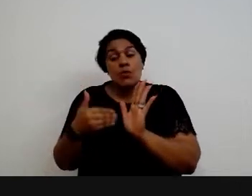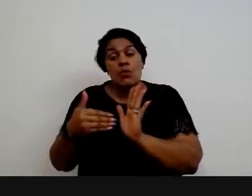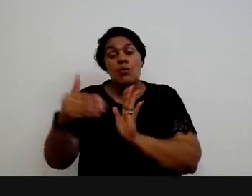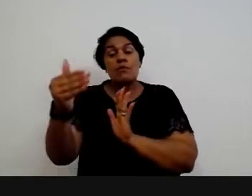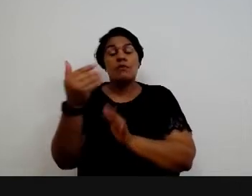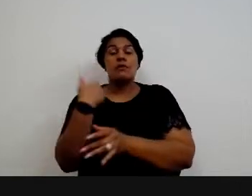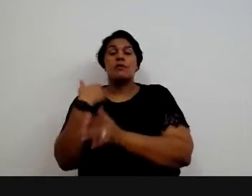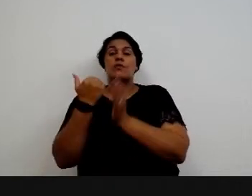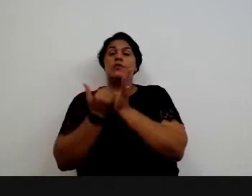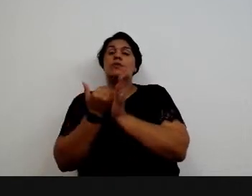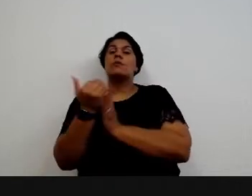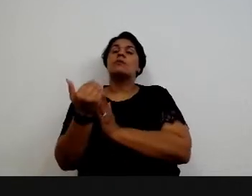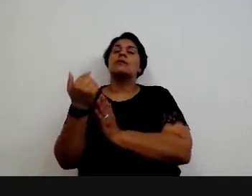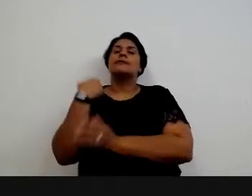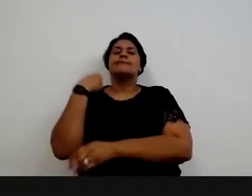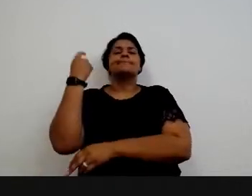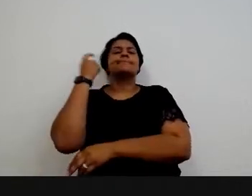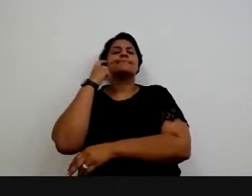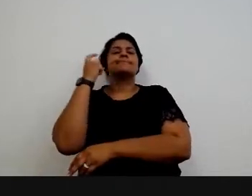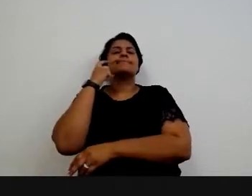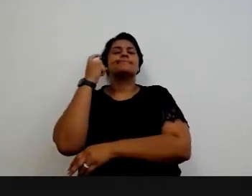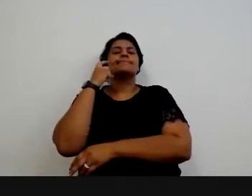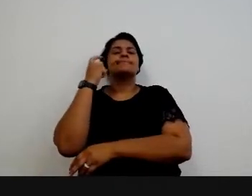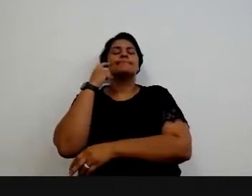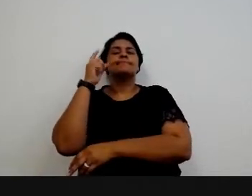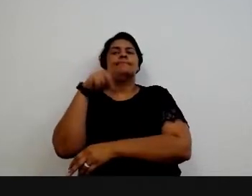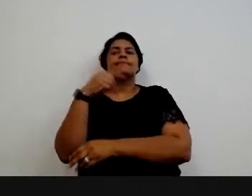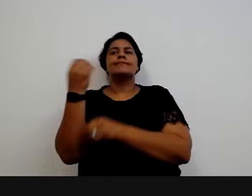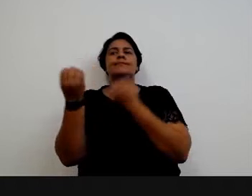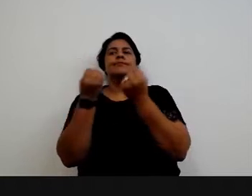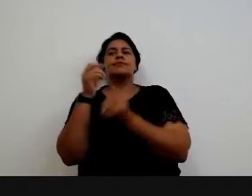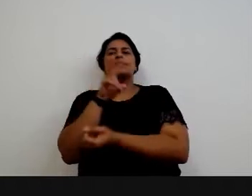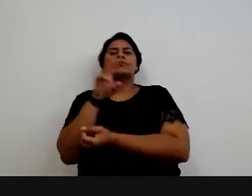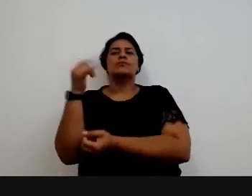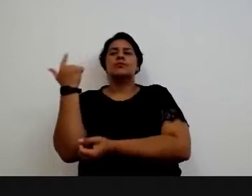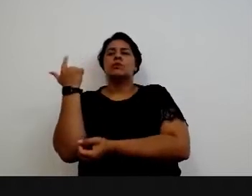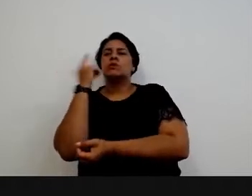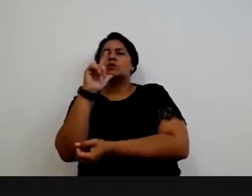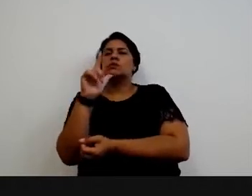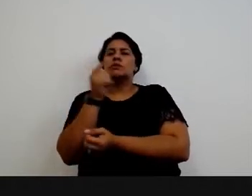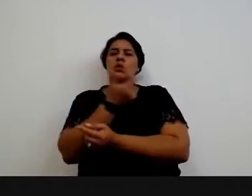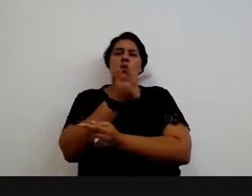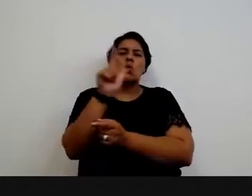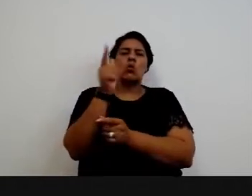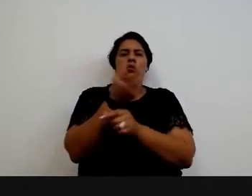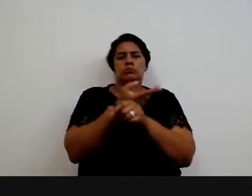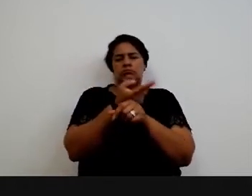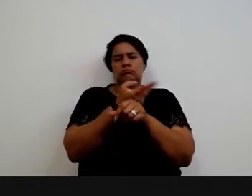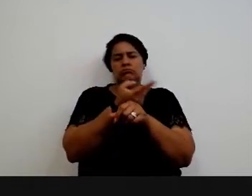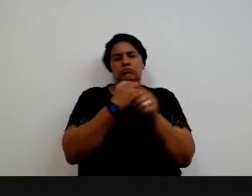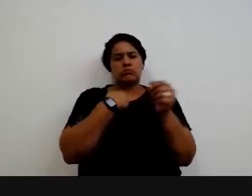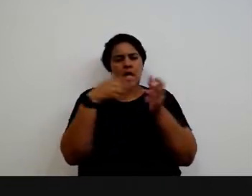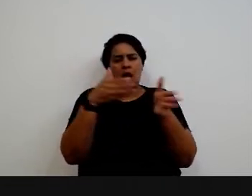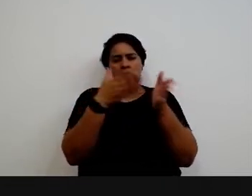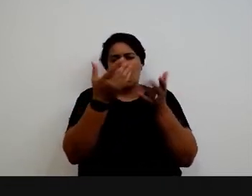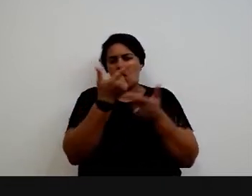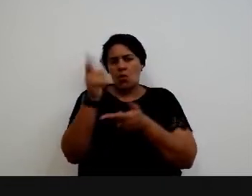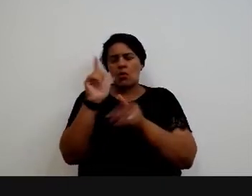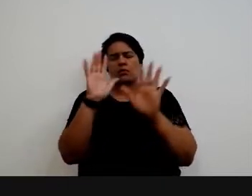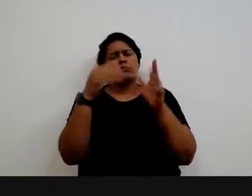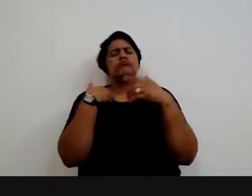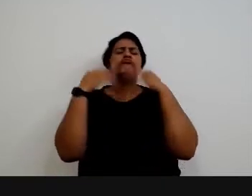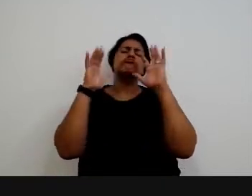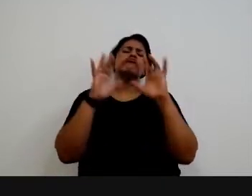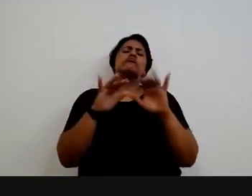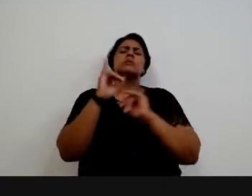eu comecei a pensar, de alguma forma, em buscar outros caminhos, encontrar, e um certo dia, na internet,